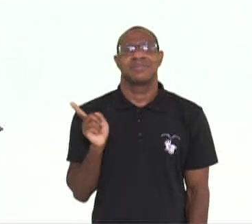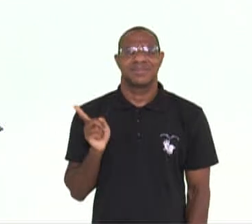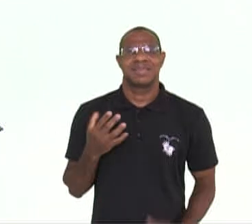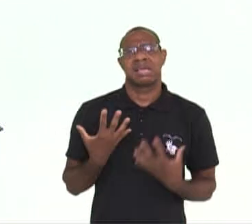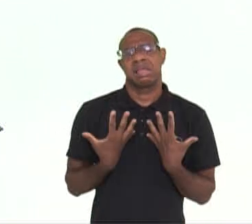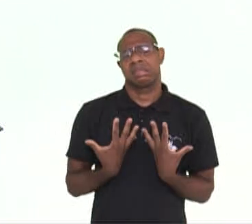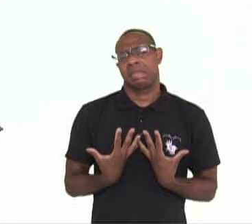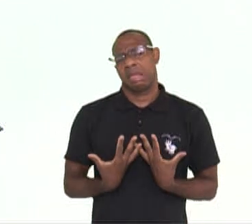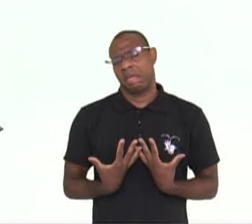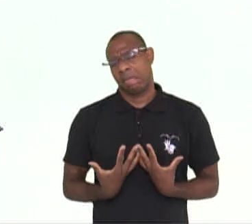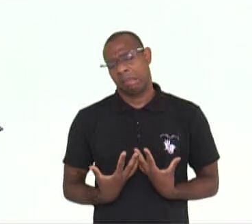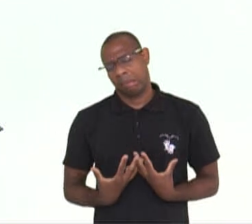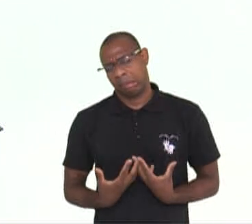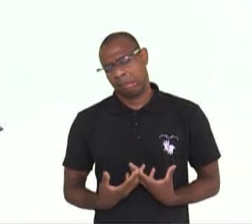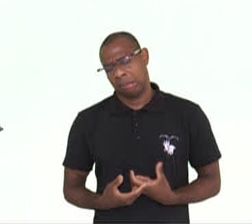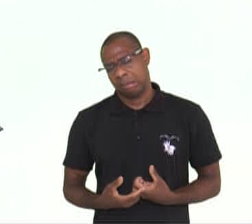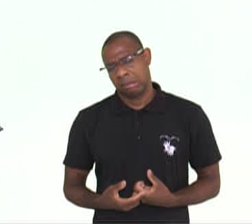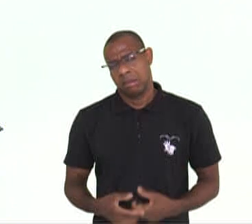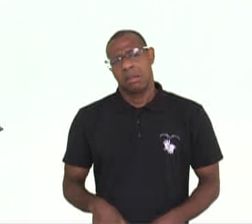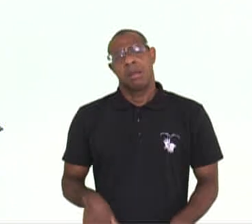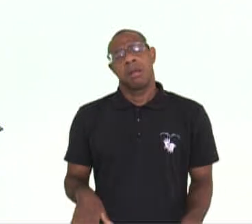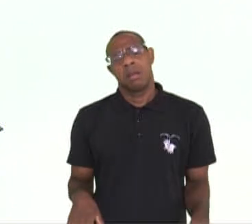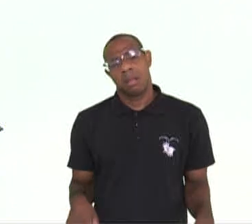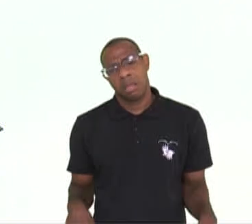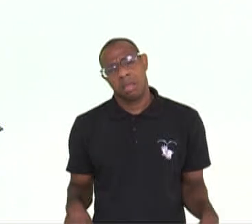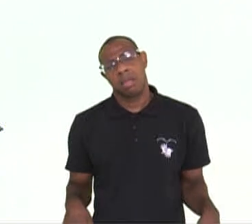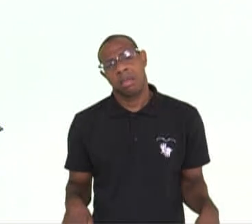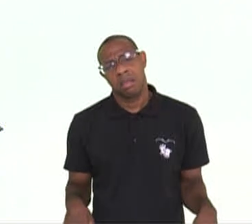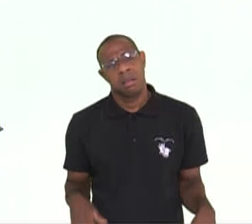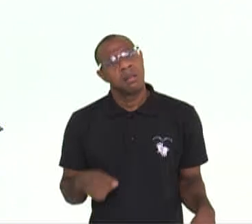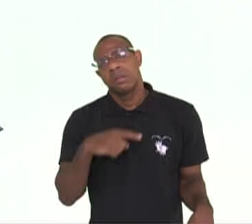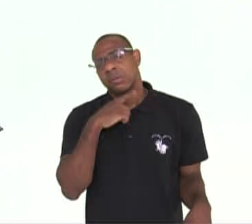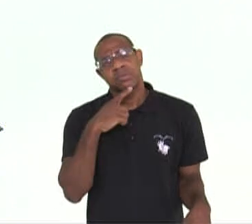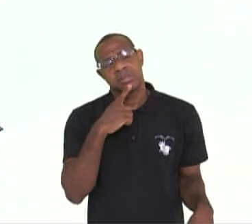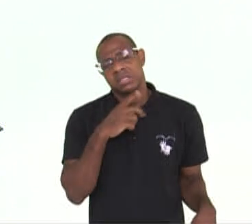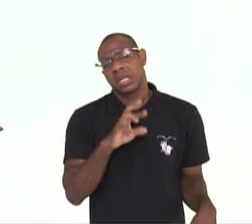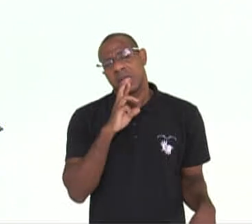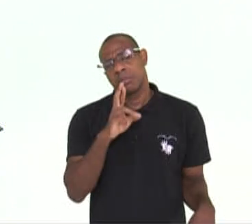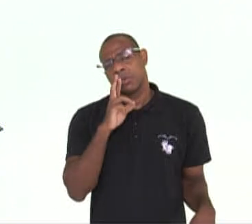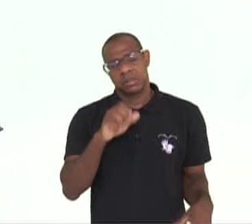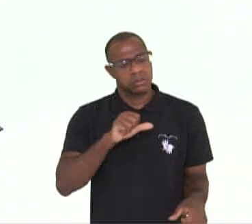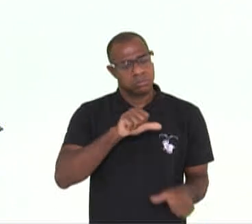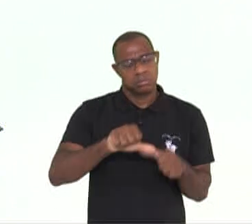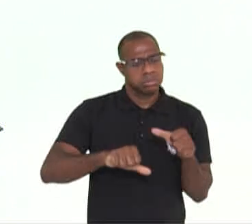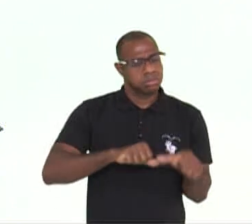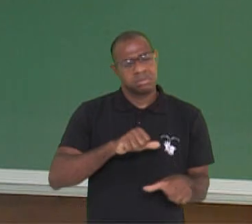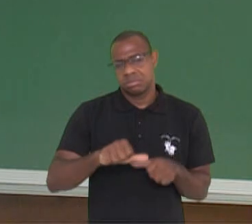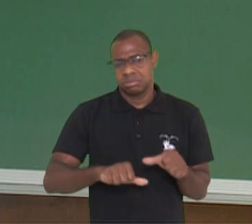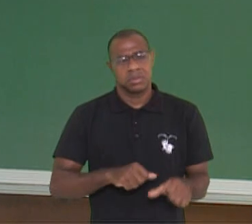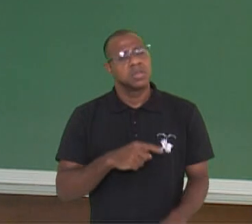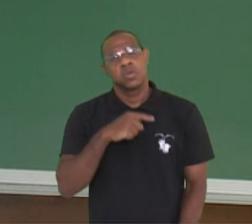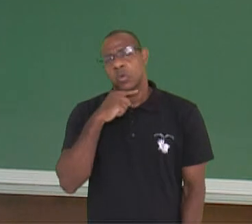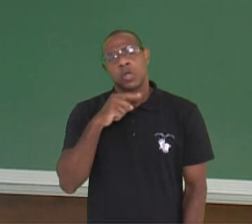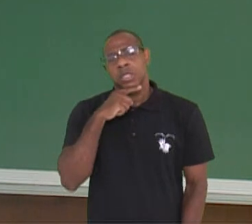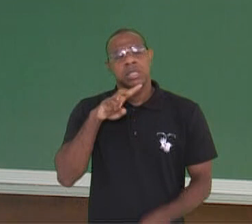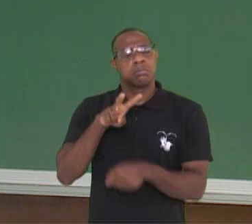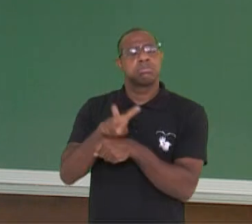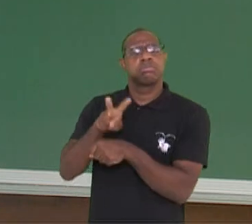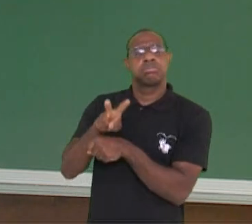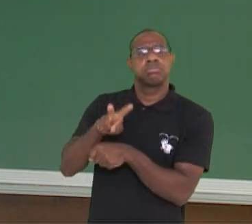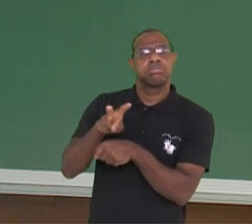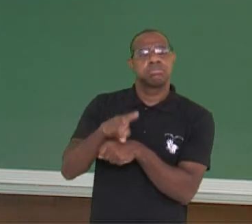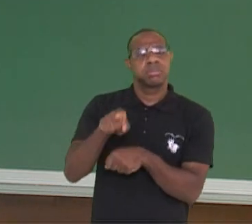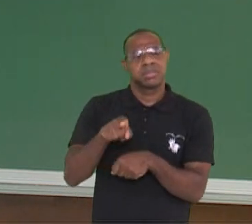imperador. Um imperador que já não conseguia responder às mudanças políticas no Brasil, não conseguia transformar o Brasil, promover